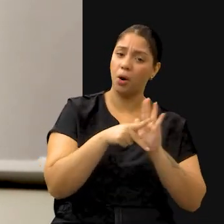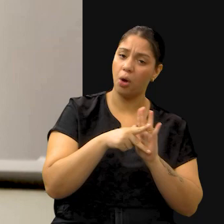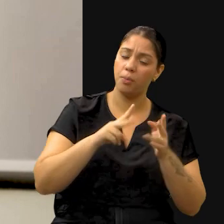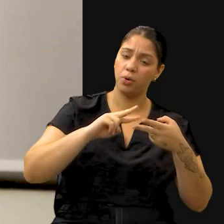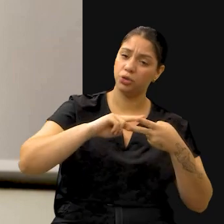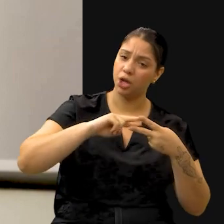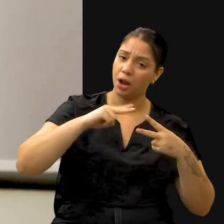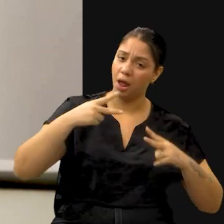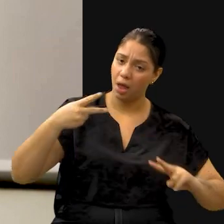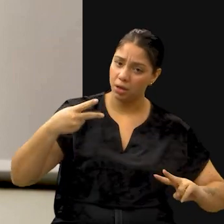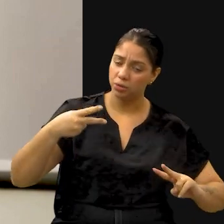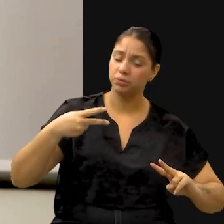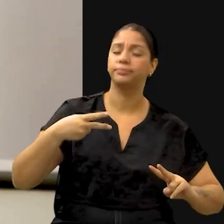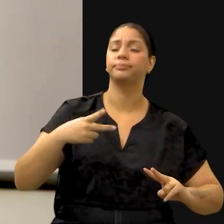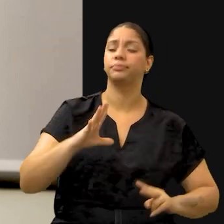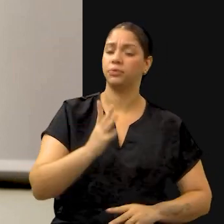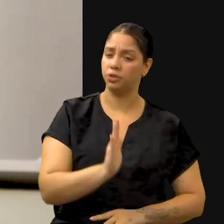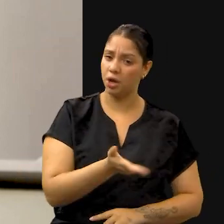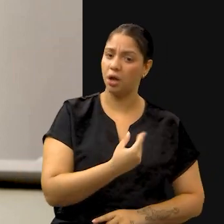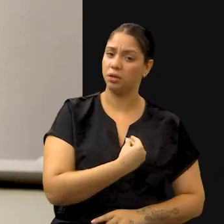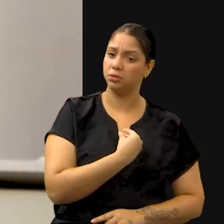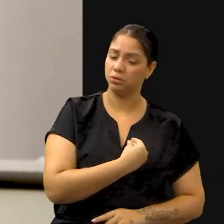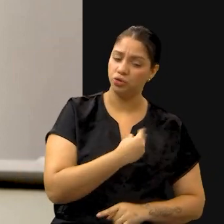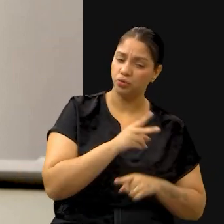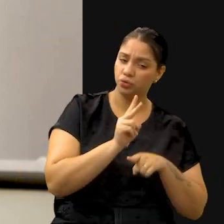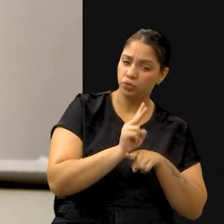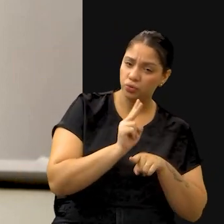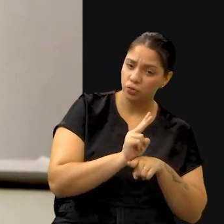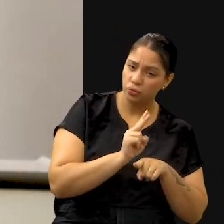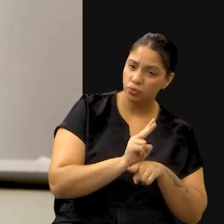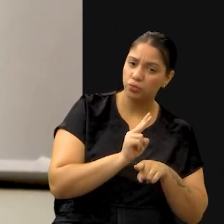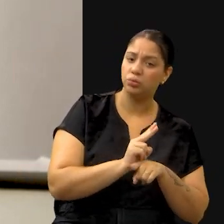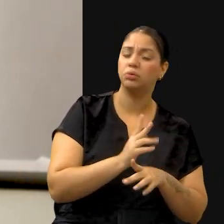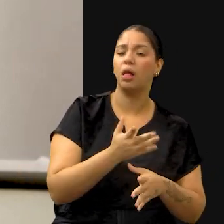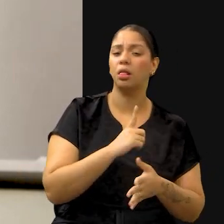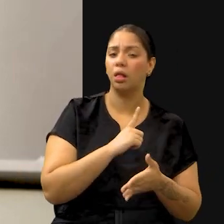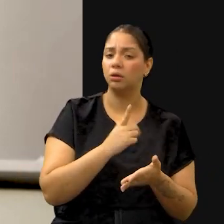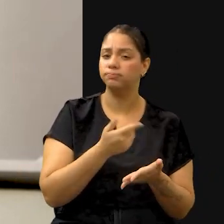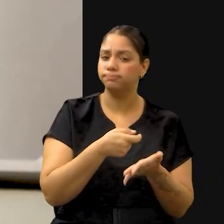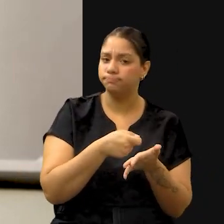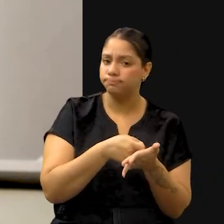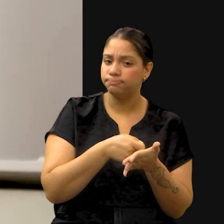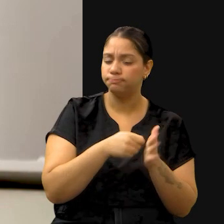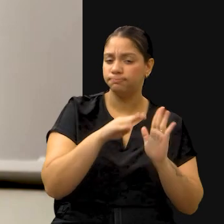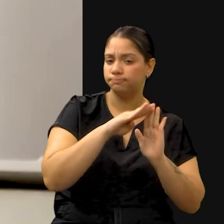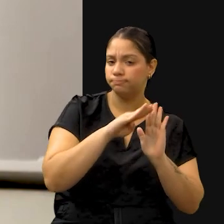algumas síndromes genéticas, e que isso exige alguns cuidados, alguns tipos de